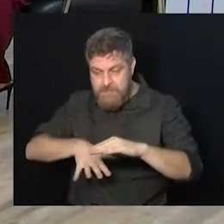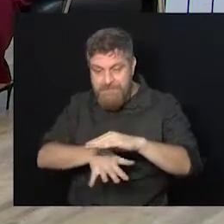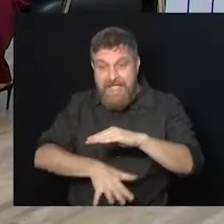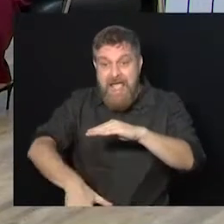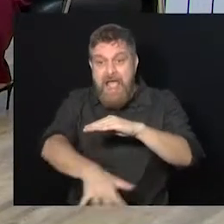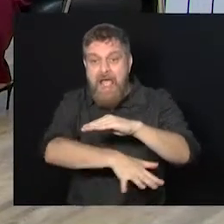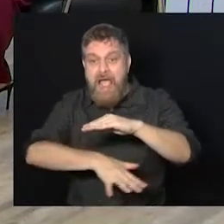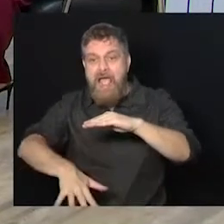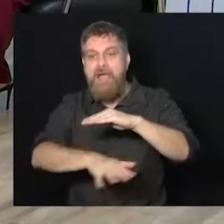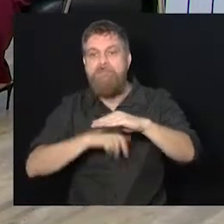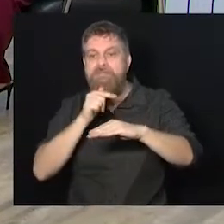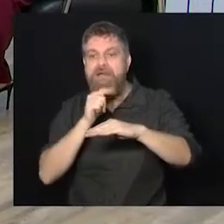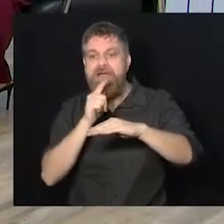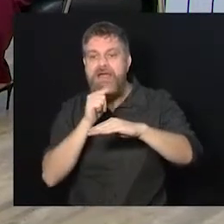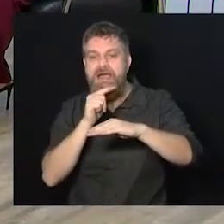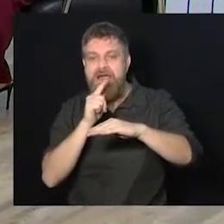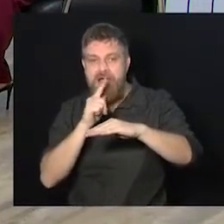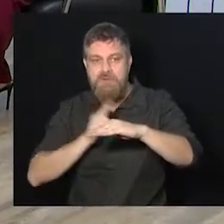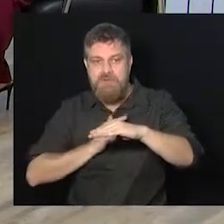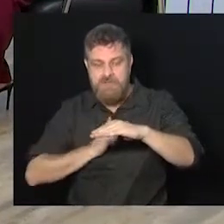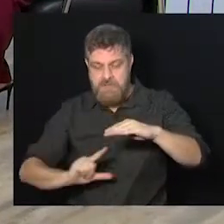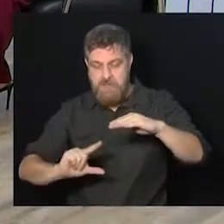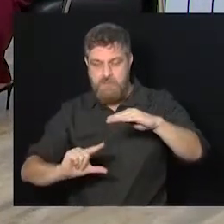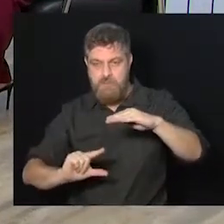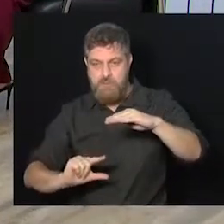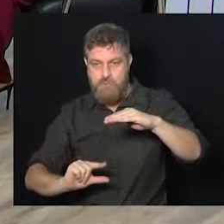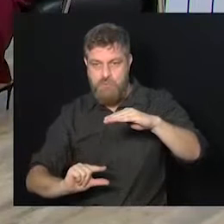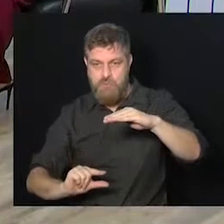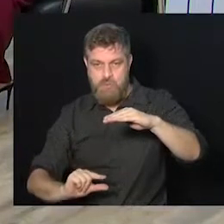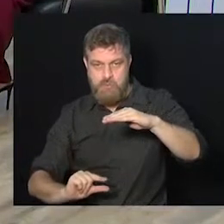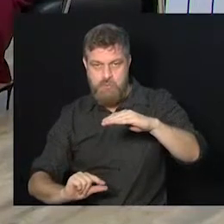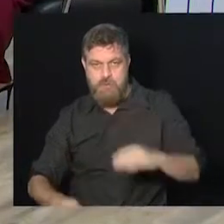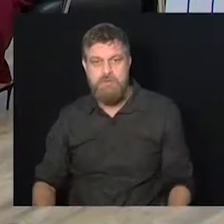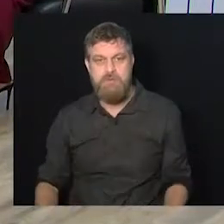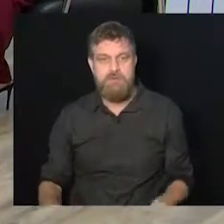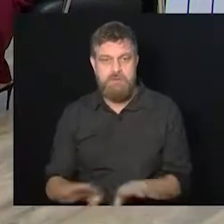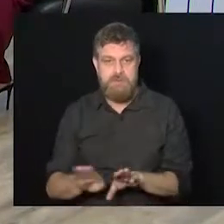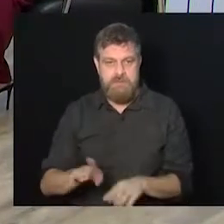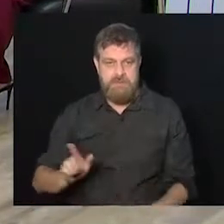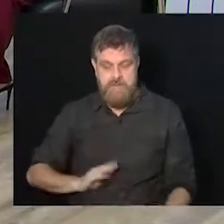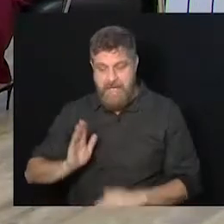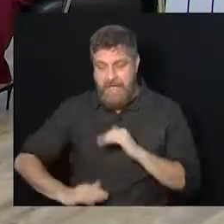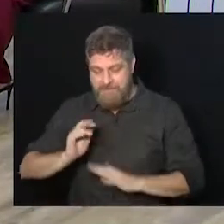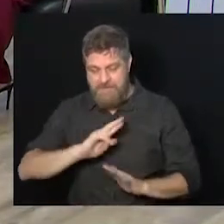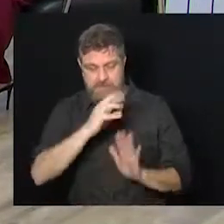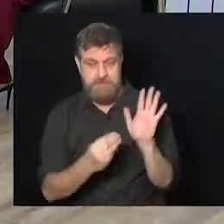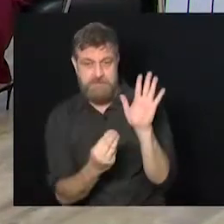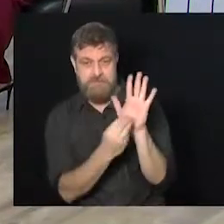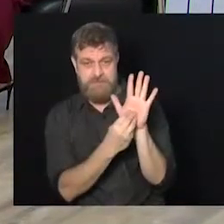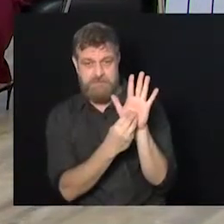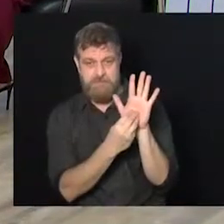sem a floresta vai embora. E a água está acabando no mundo todo, a água doce. Os chamados serviços ambientais que